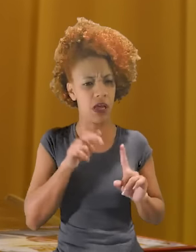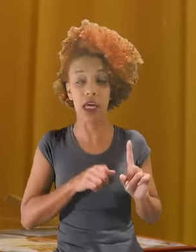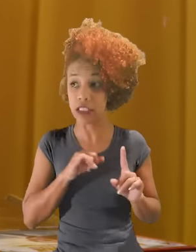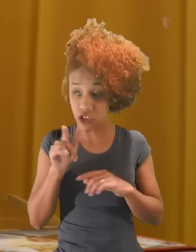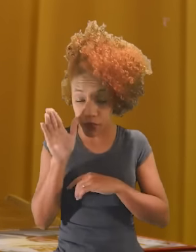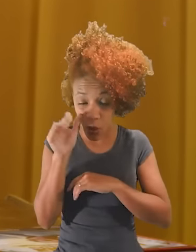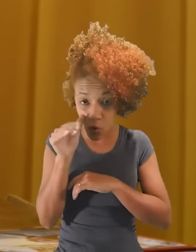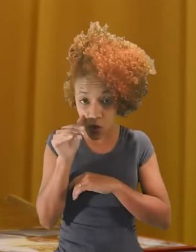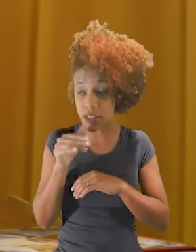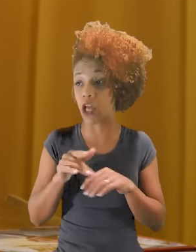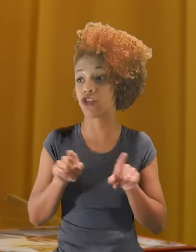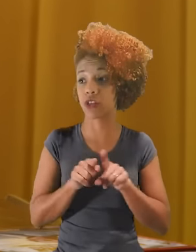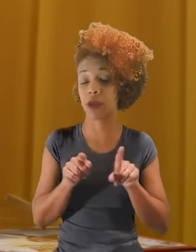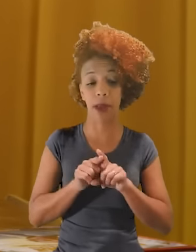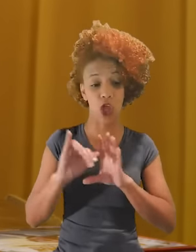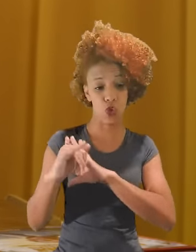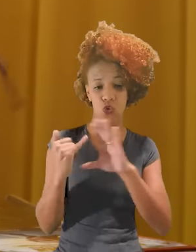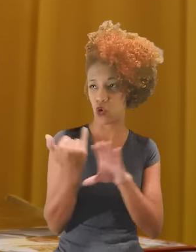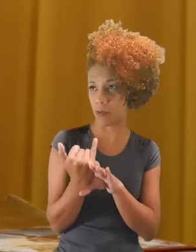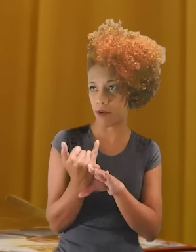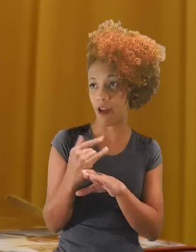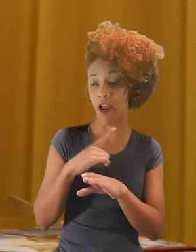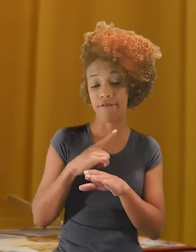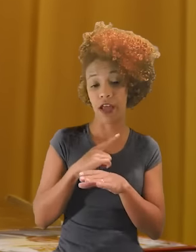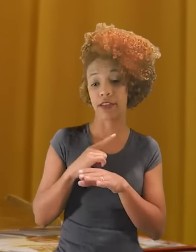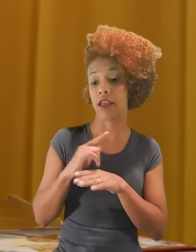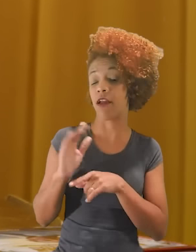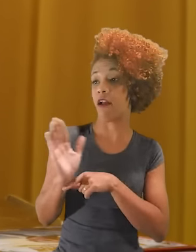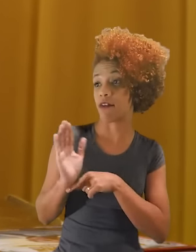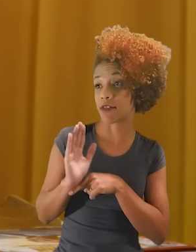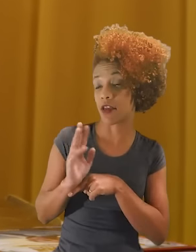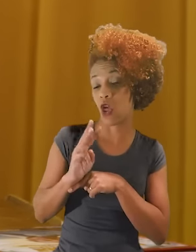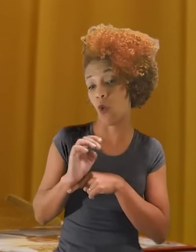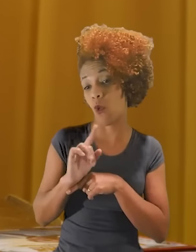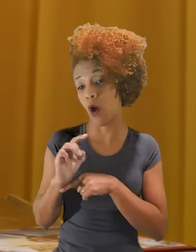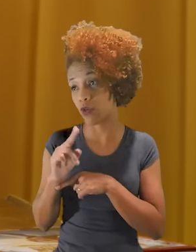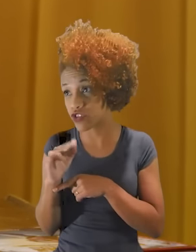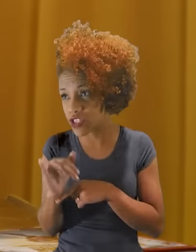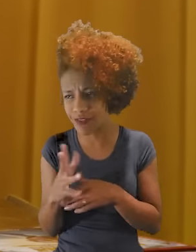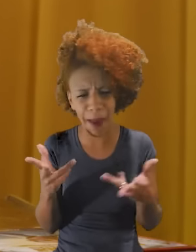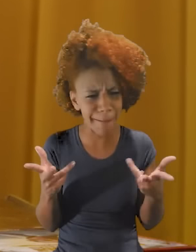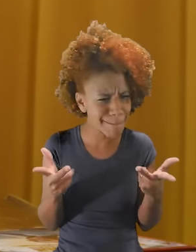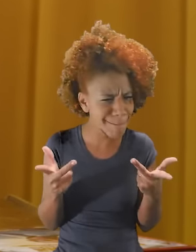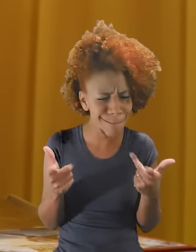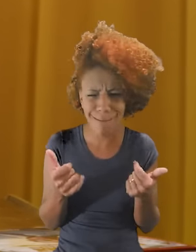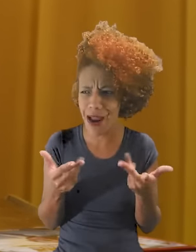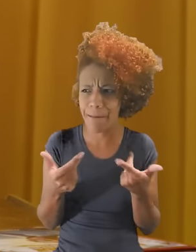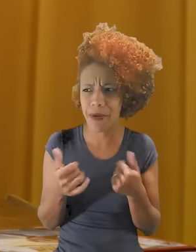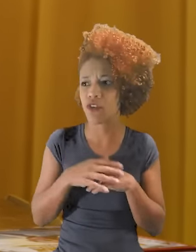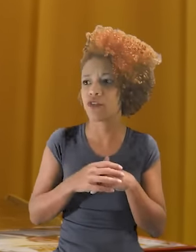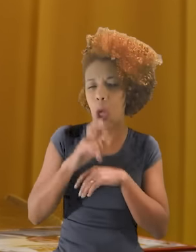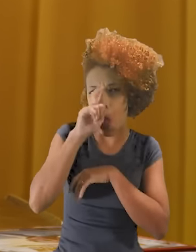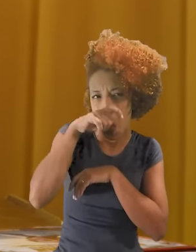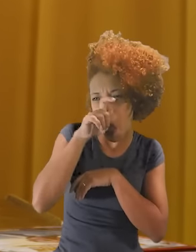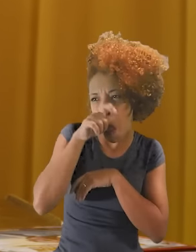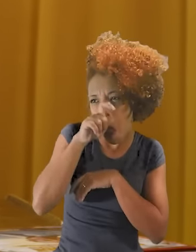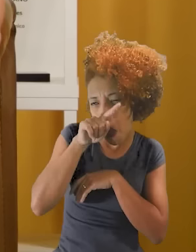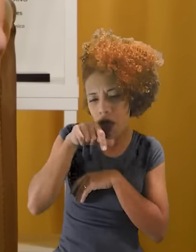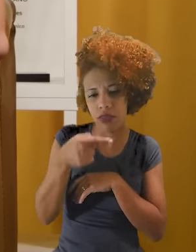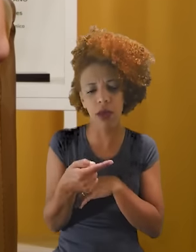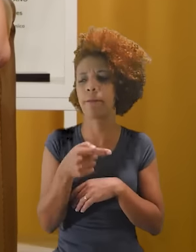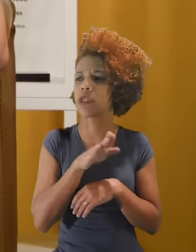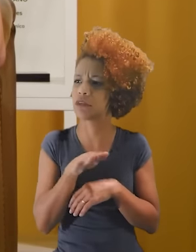alguém tiver curiosidade, se você for lá no YouTube, vai ter essa cena do Walt Disney contando essa história. Cara, é sensacional ele fazendo a bruxa, depois ele